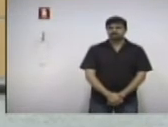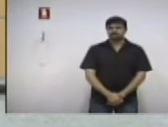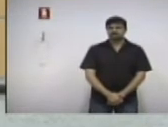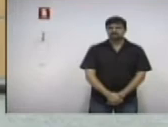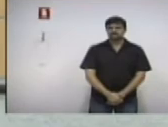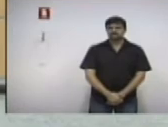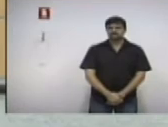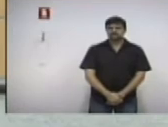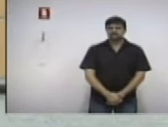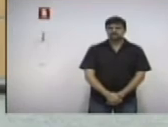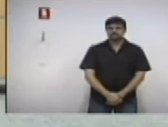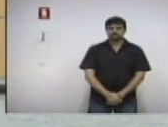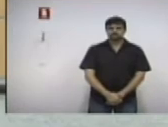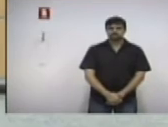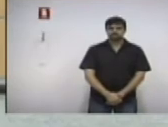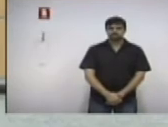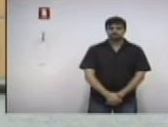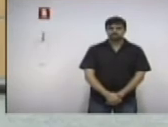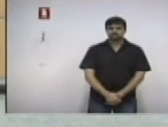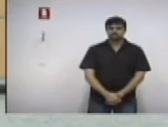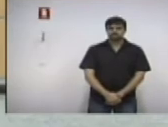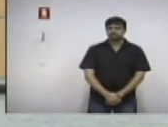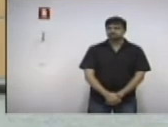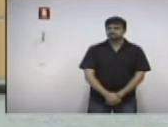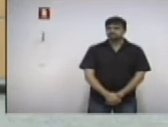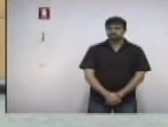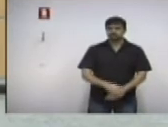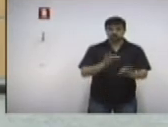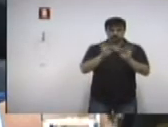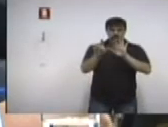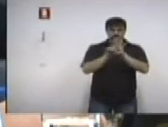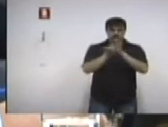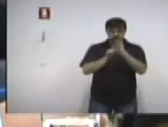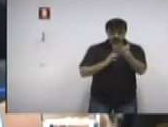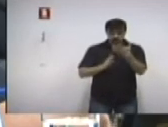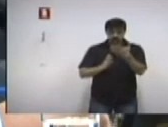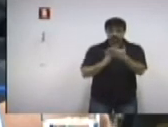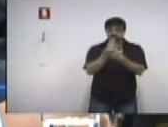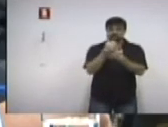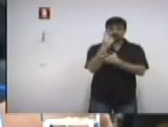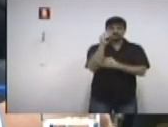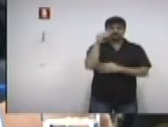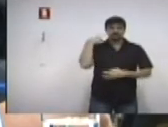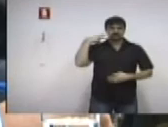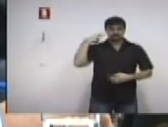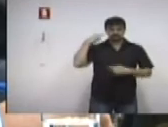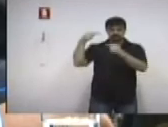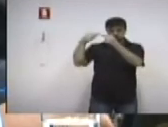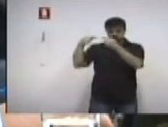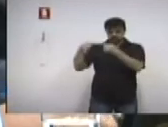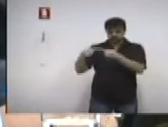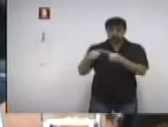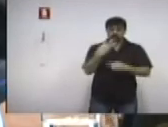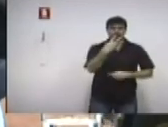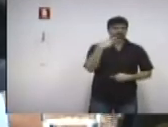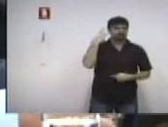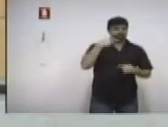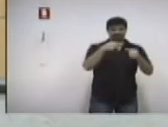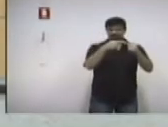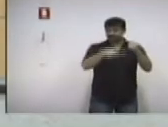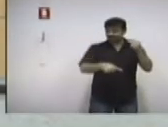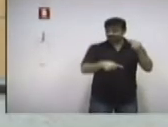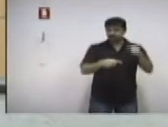E aí e o projeto foi aprovado com 10 votos favoráveis e quatro votos